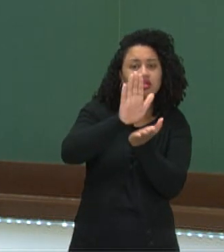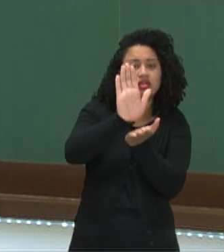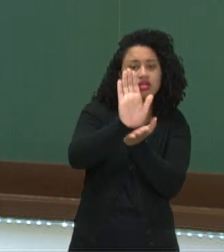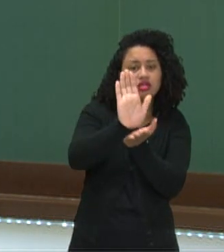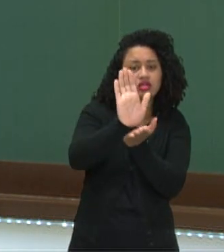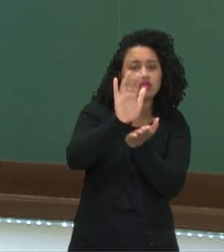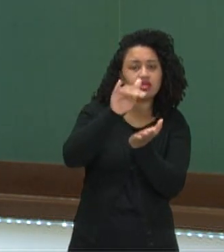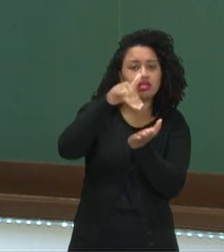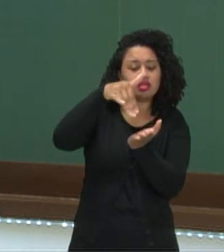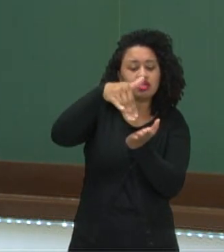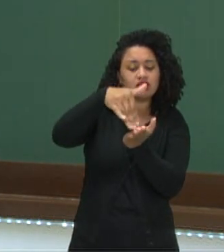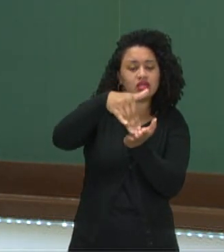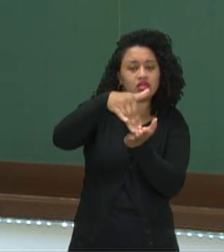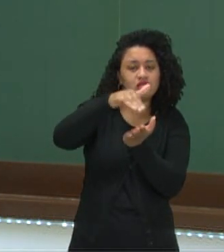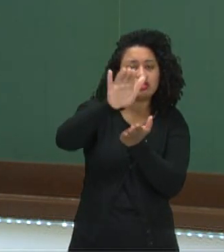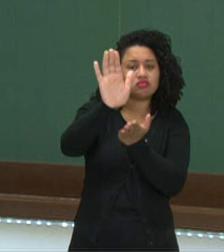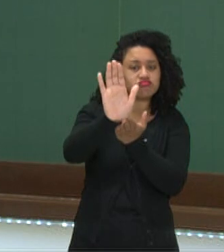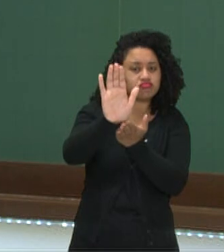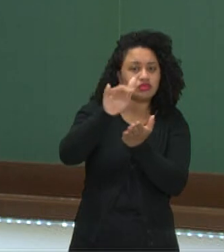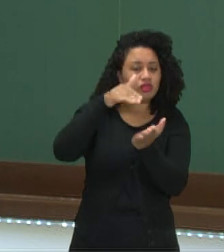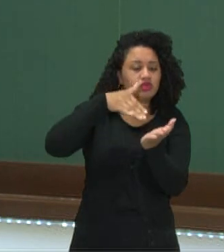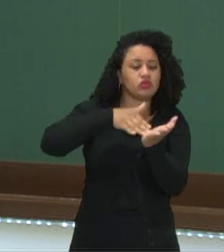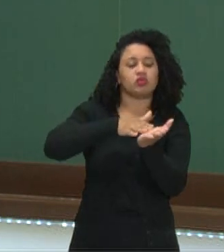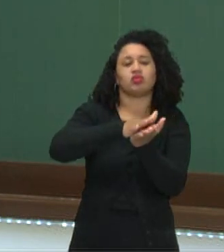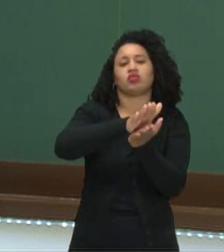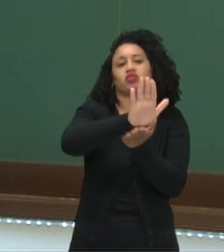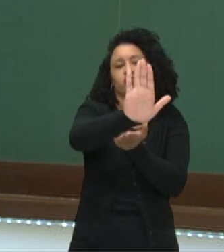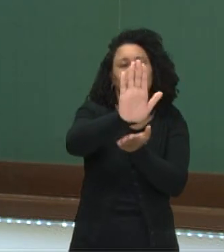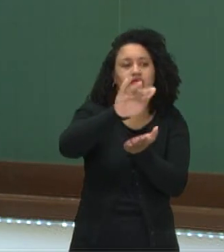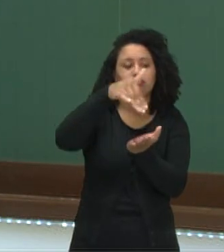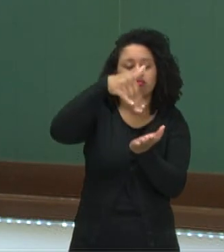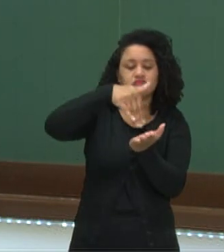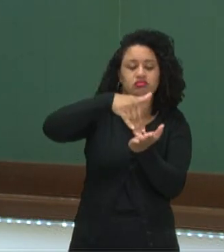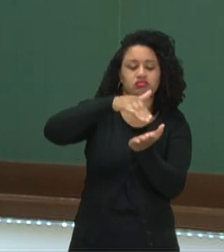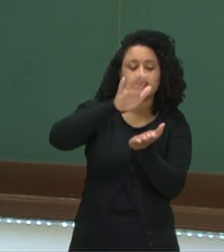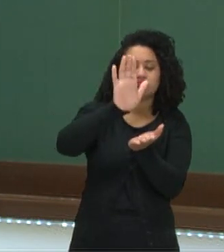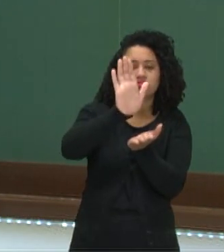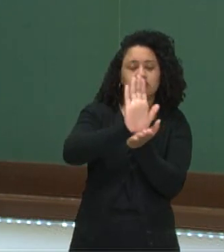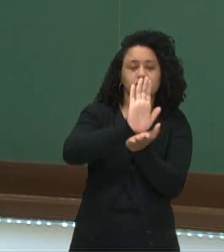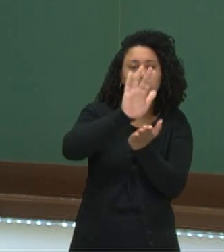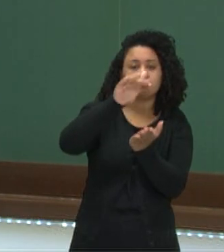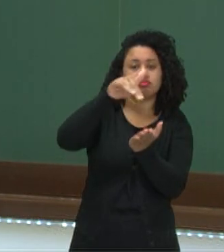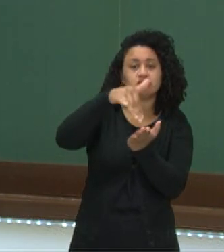sai. Então, isso acontece e a gente pode caracterizar como um atrito